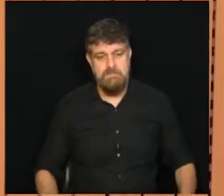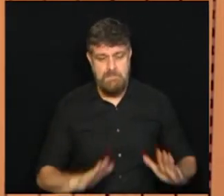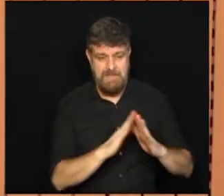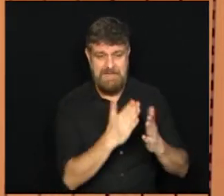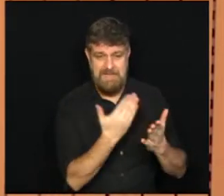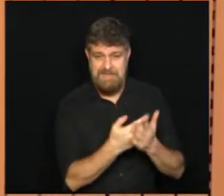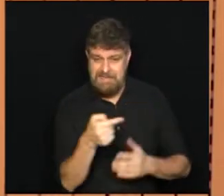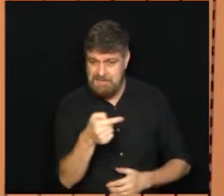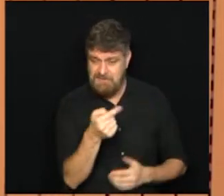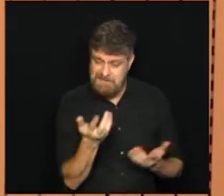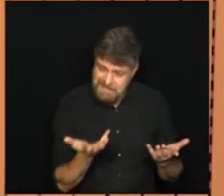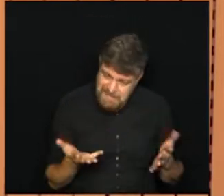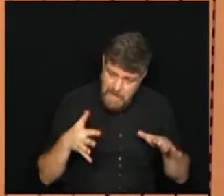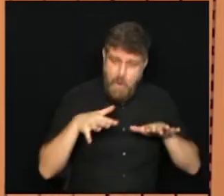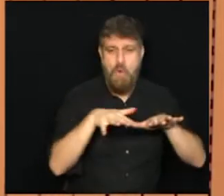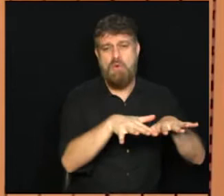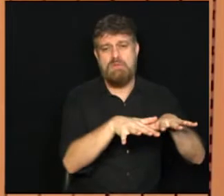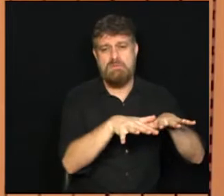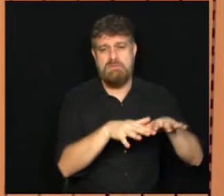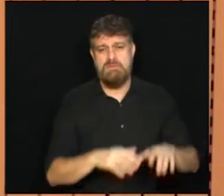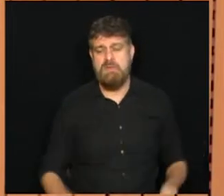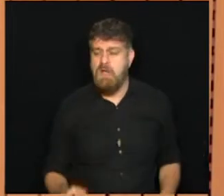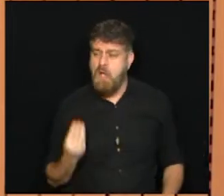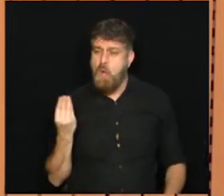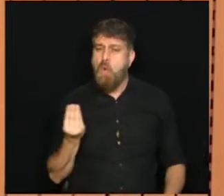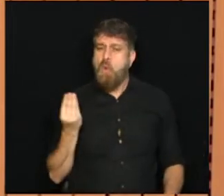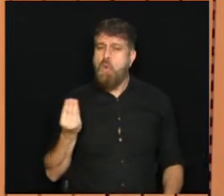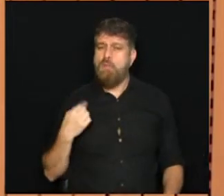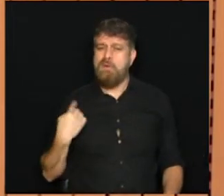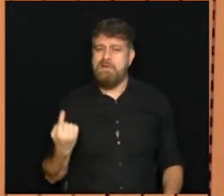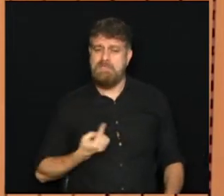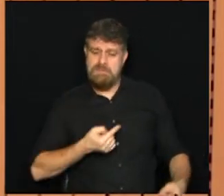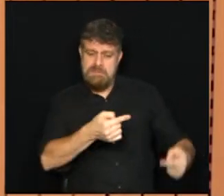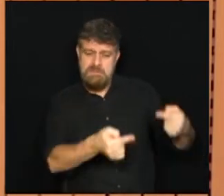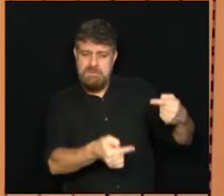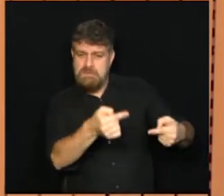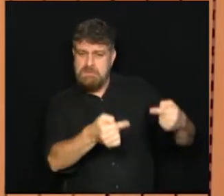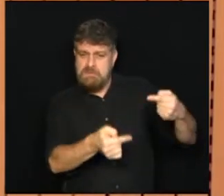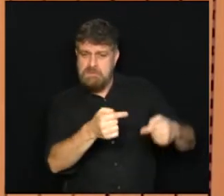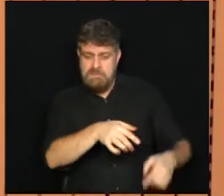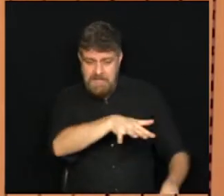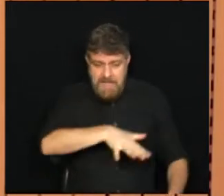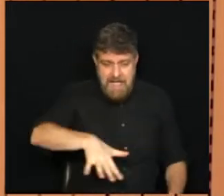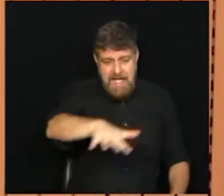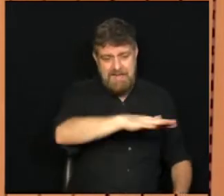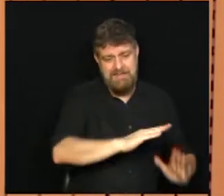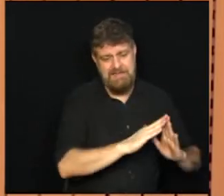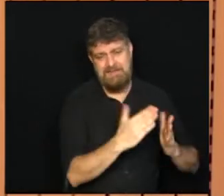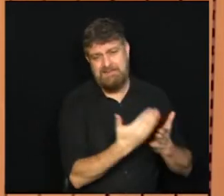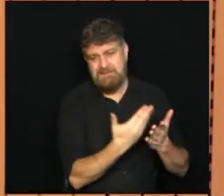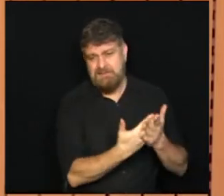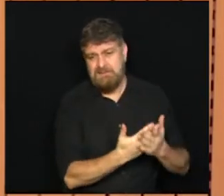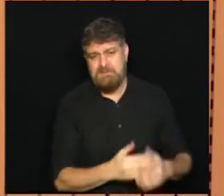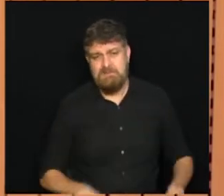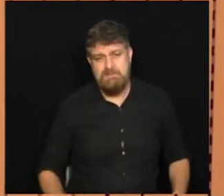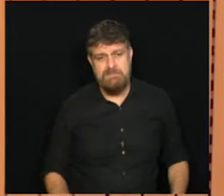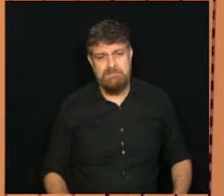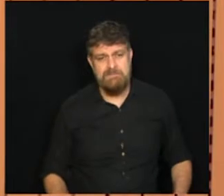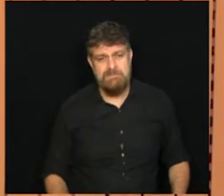mais inclusiva. Então, de como que a gente pode trazer esse debate para o âmbito escolar, sem